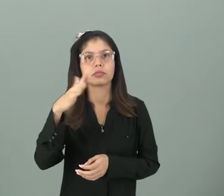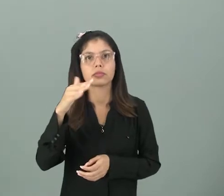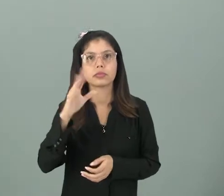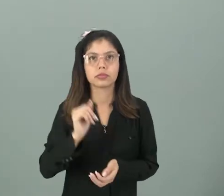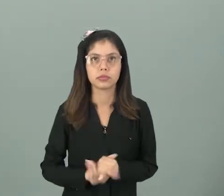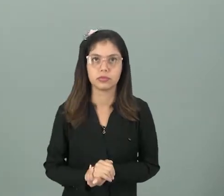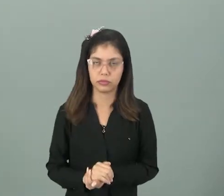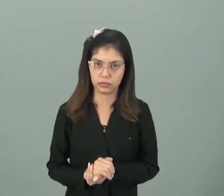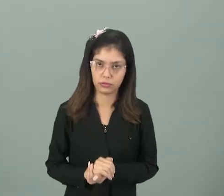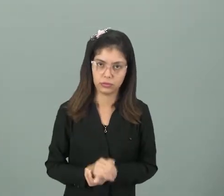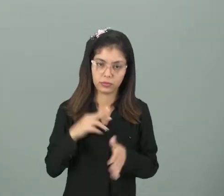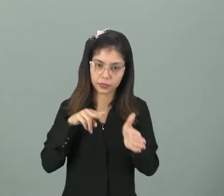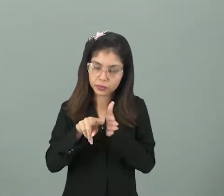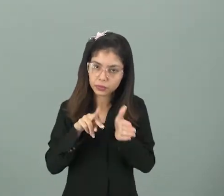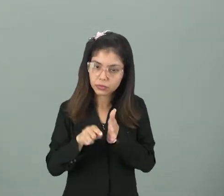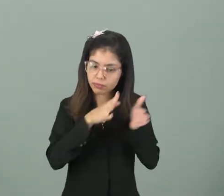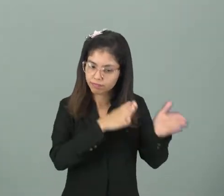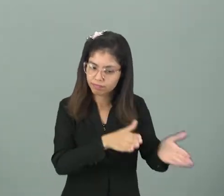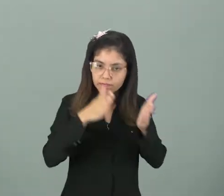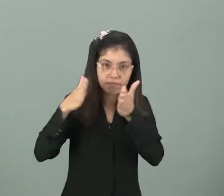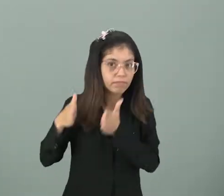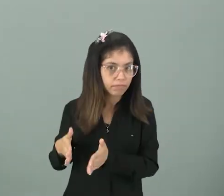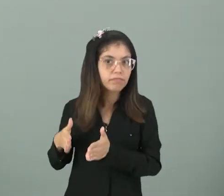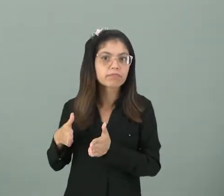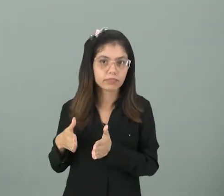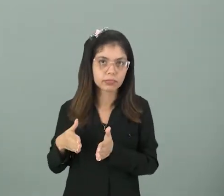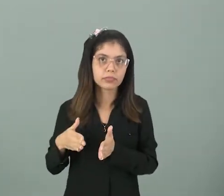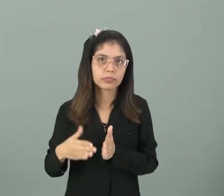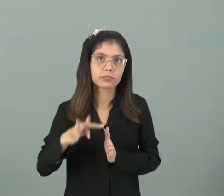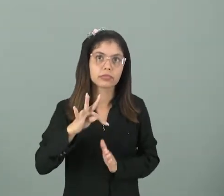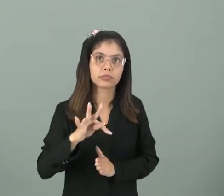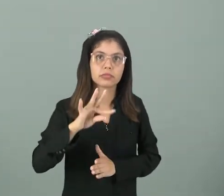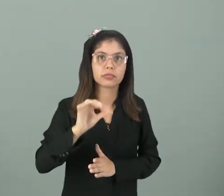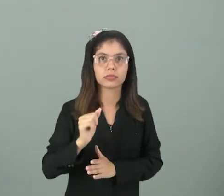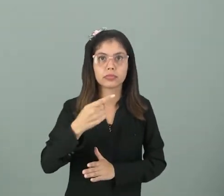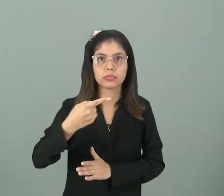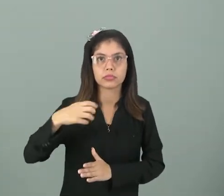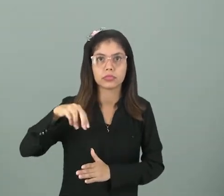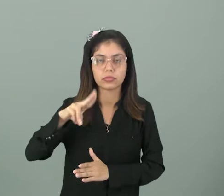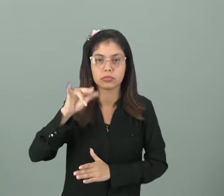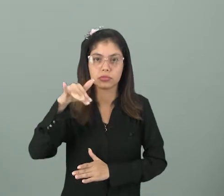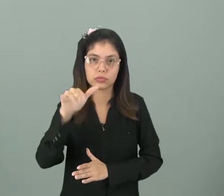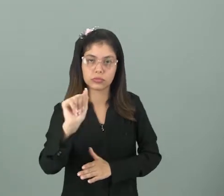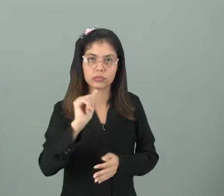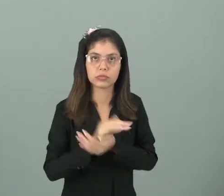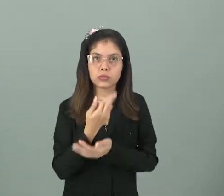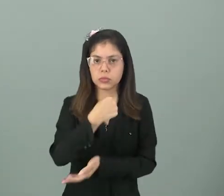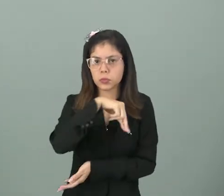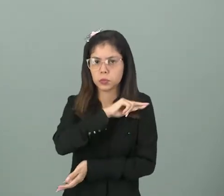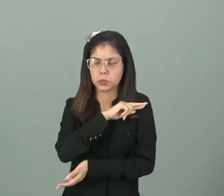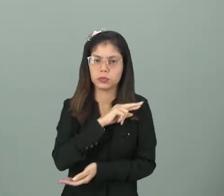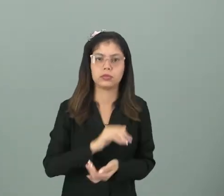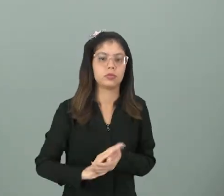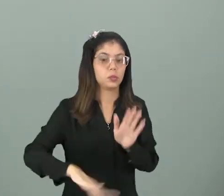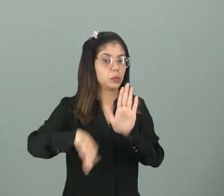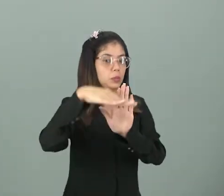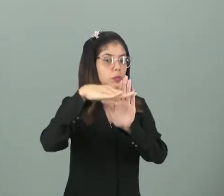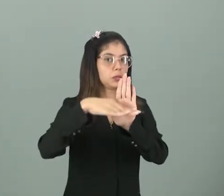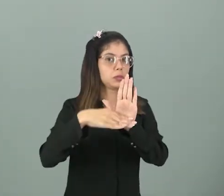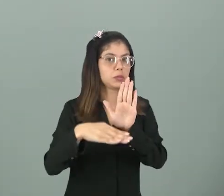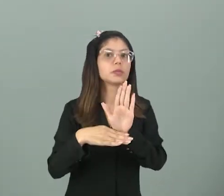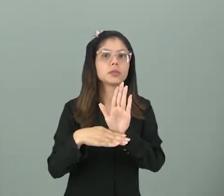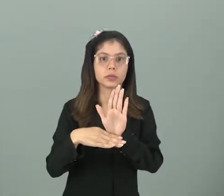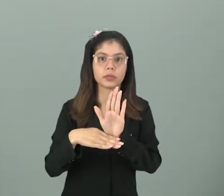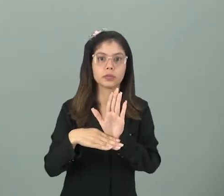da biologia que estuda isso é chamada de taxonomia. Ela é responsável então por classificar todos os